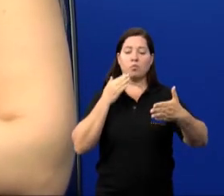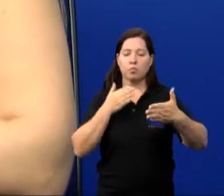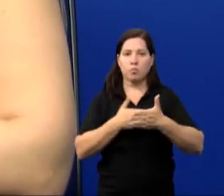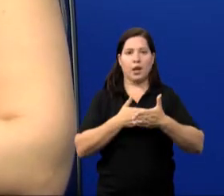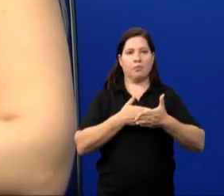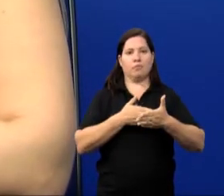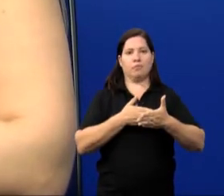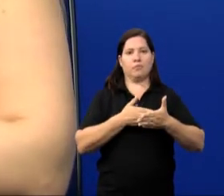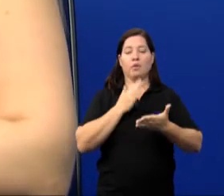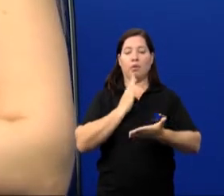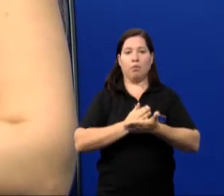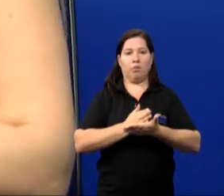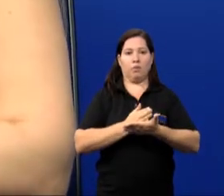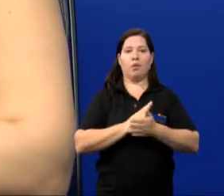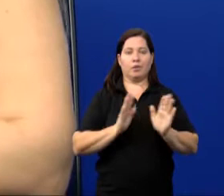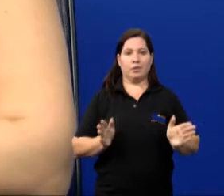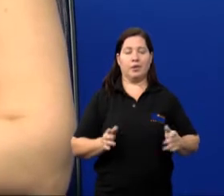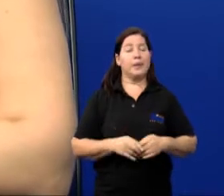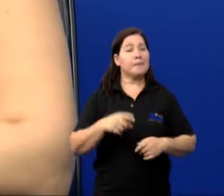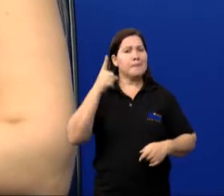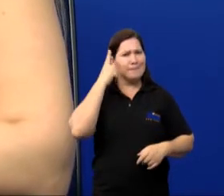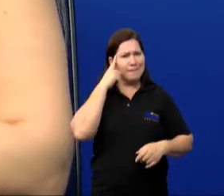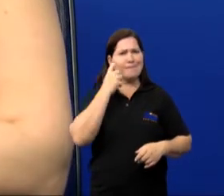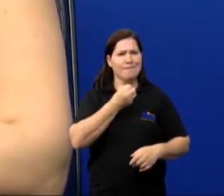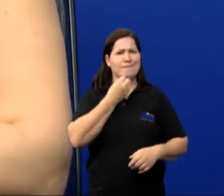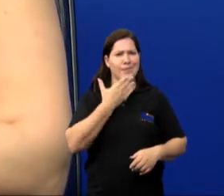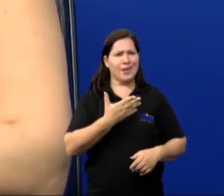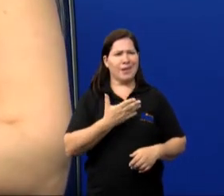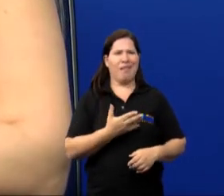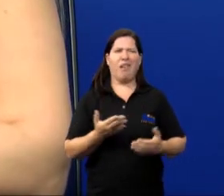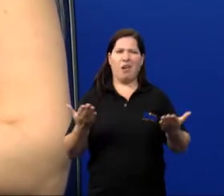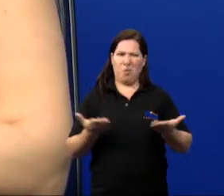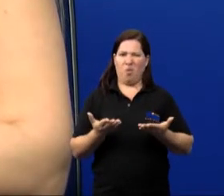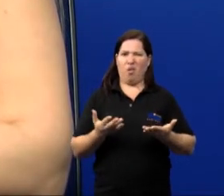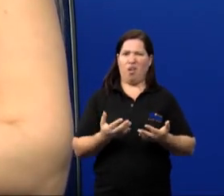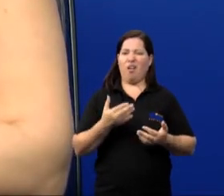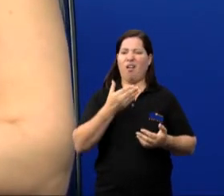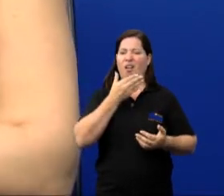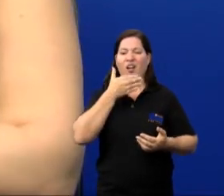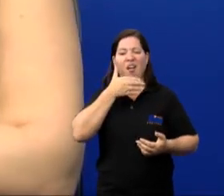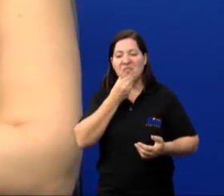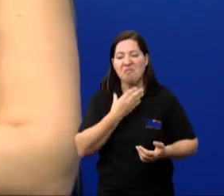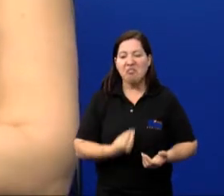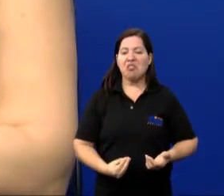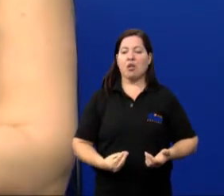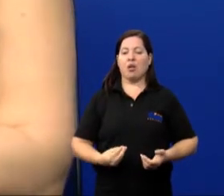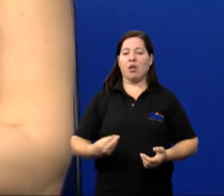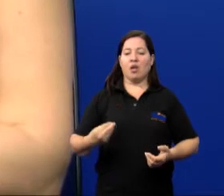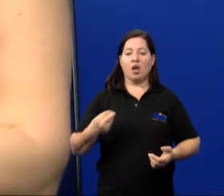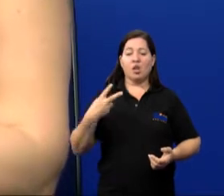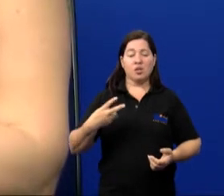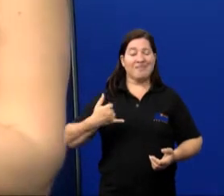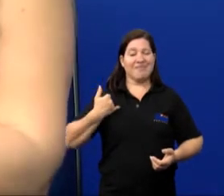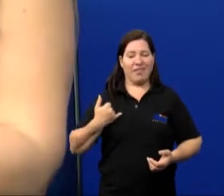né, esses limites. Pensar, refletir bem, será que é necessário dar um celular para o meu filho aos 2 anos? Né? Será que é necessário meu filho